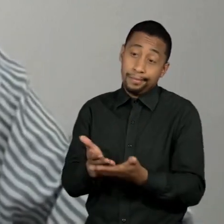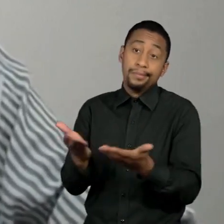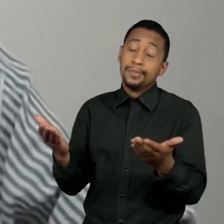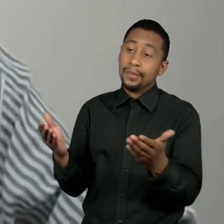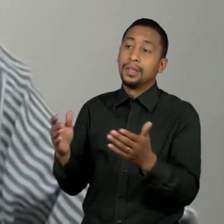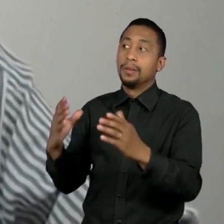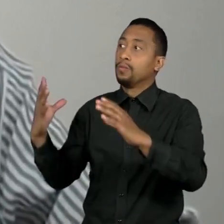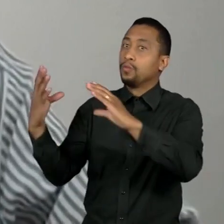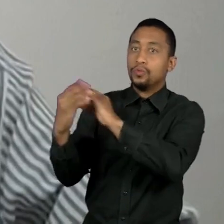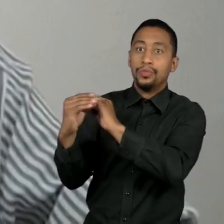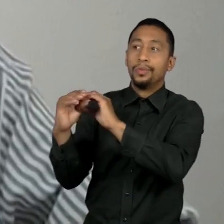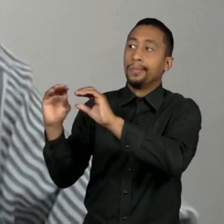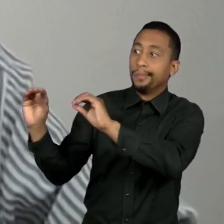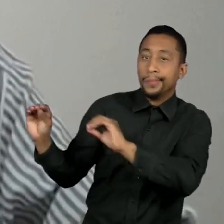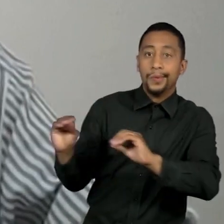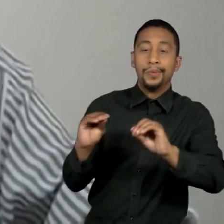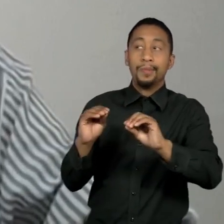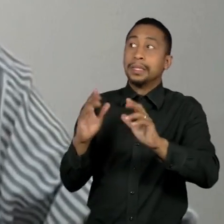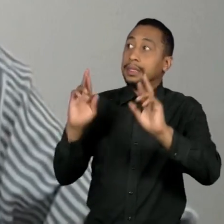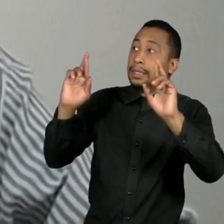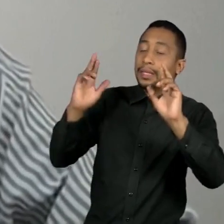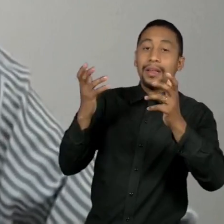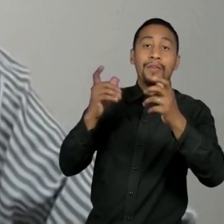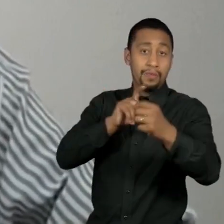Quisiera estar en mi país, lo extraño.